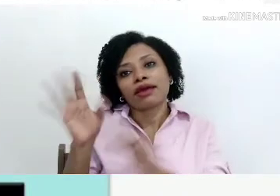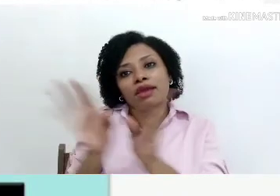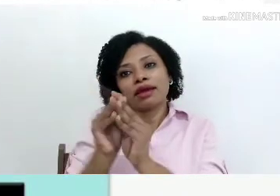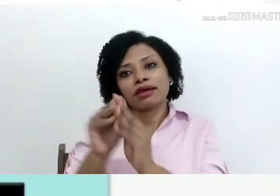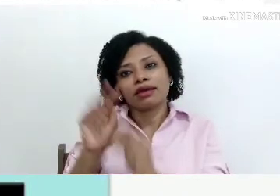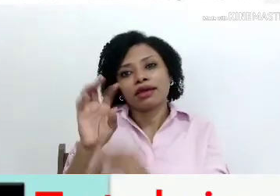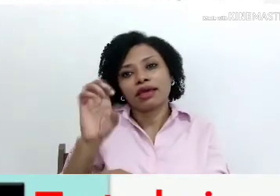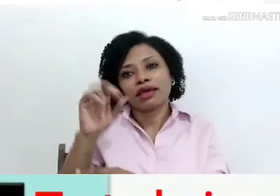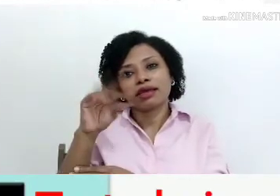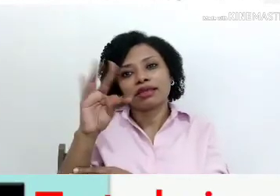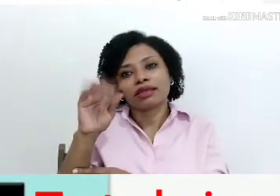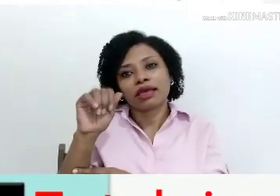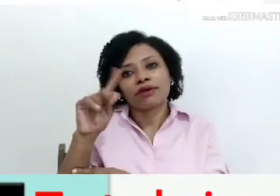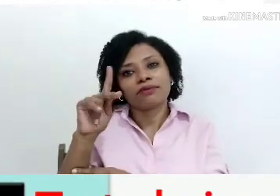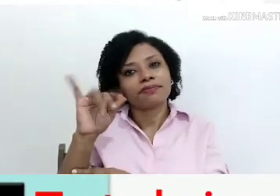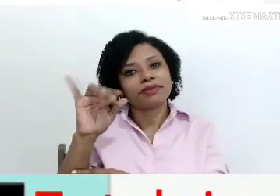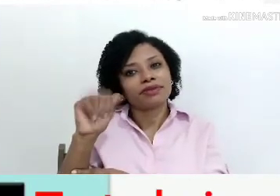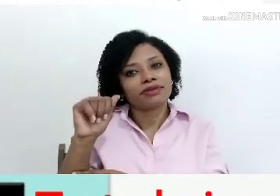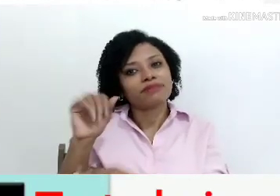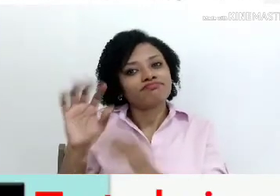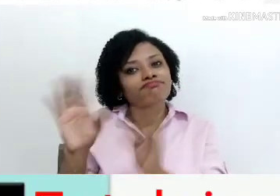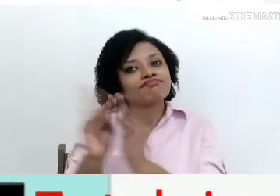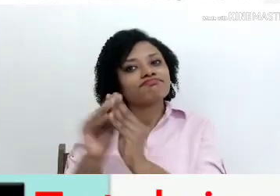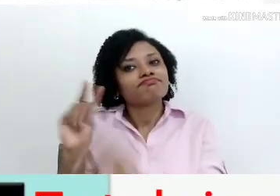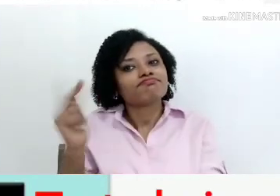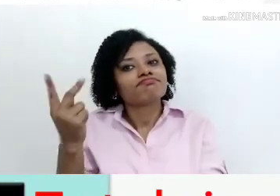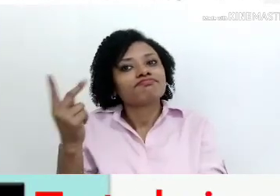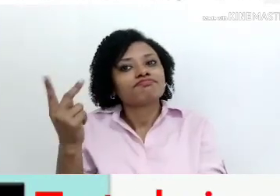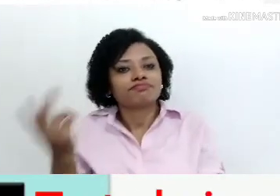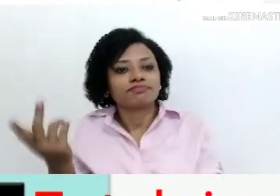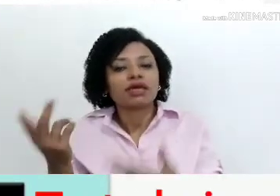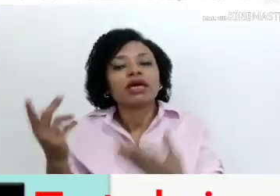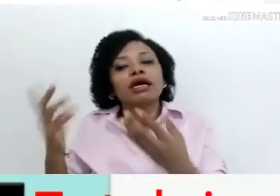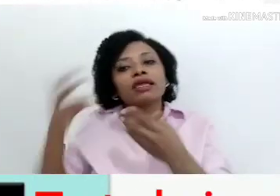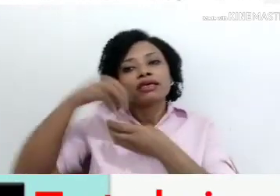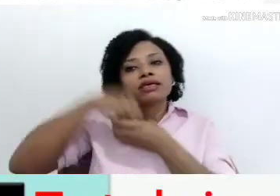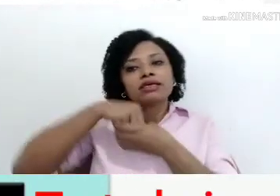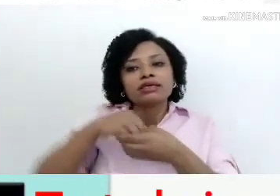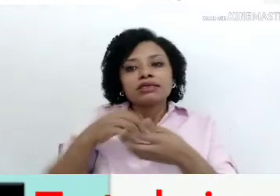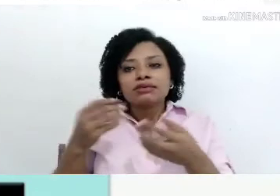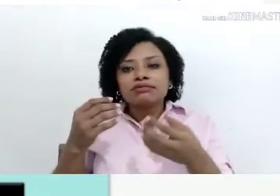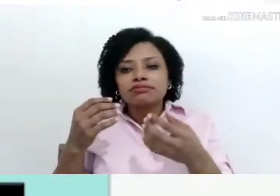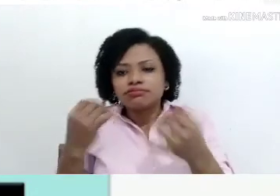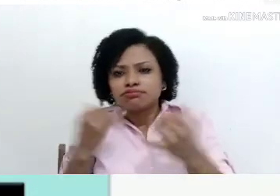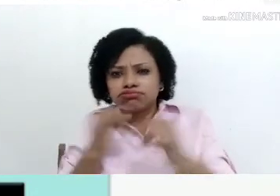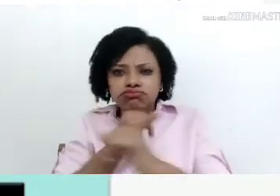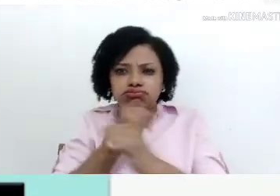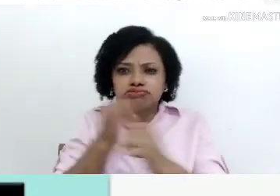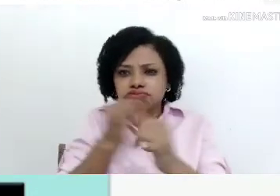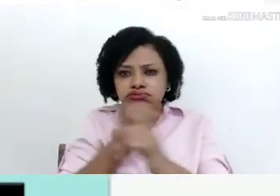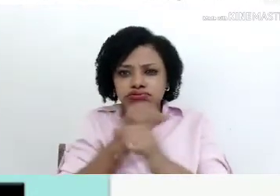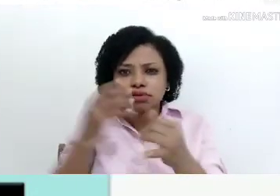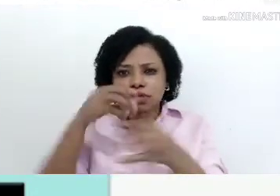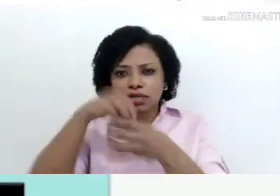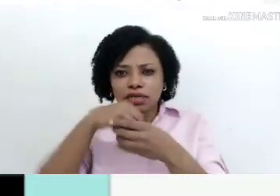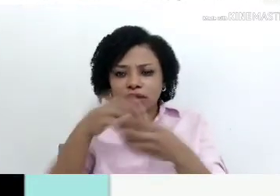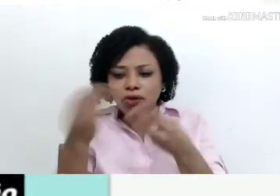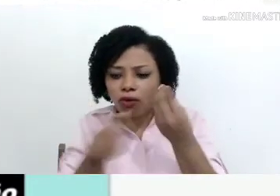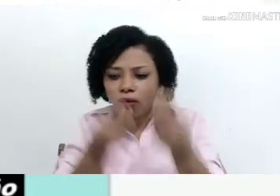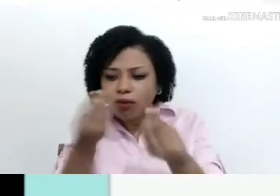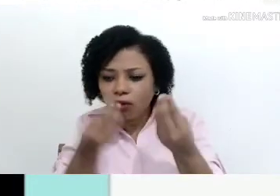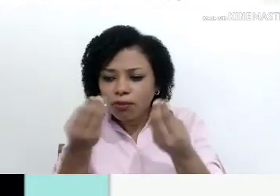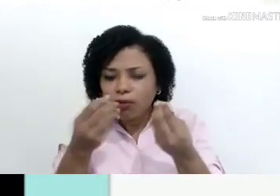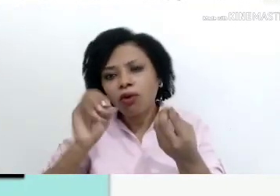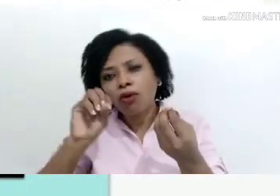numa reação? Ela pode estar fazendo parte dentro da reação ou simplesmente sendo colocada lá o seu valor separado,